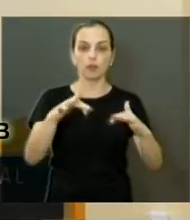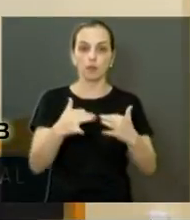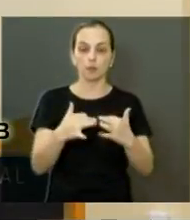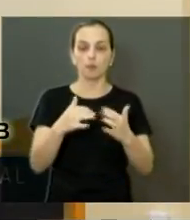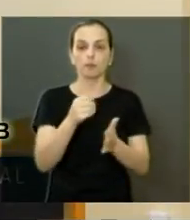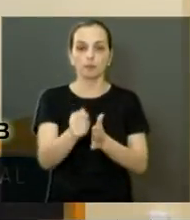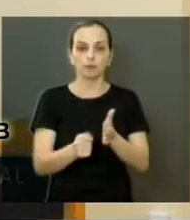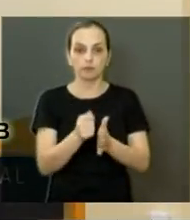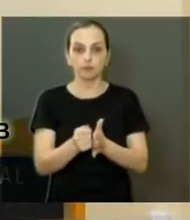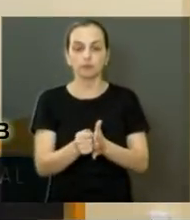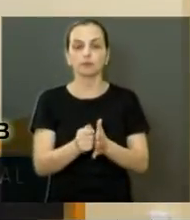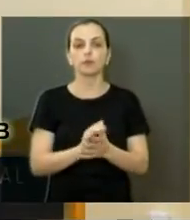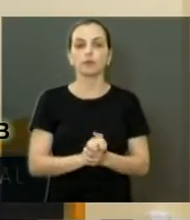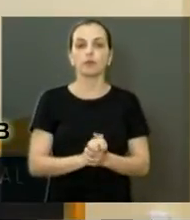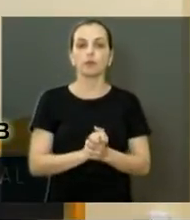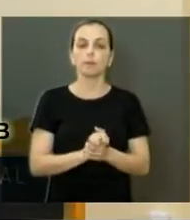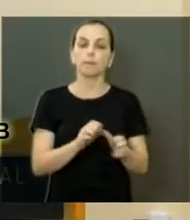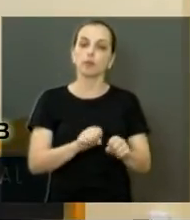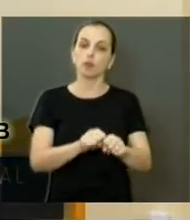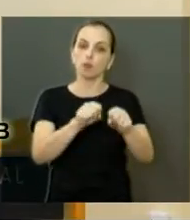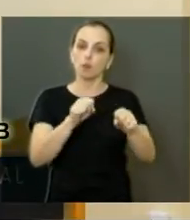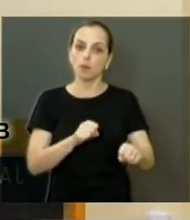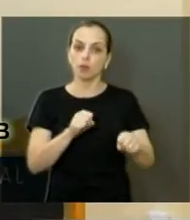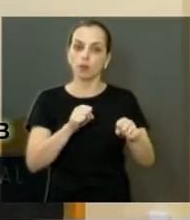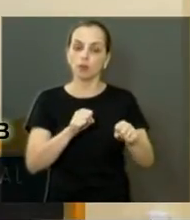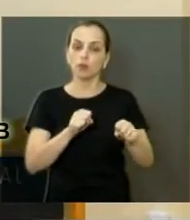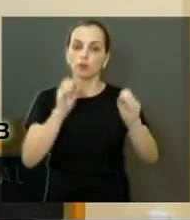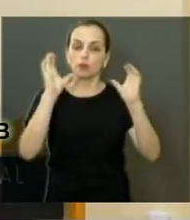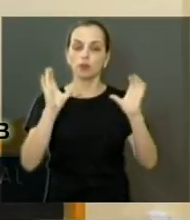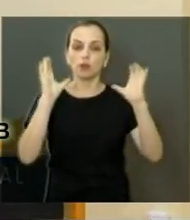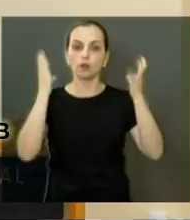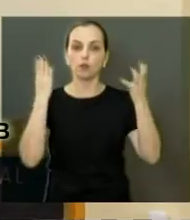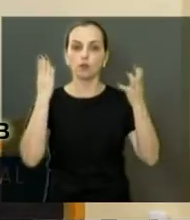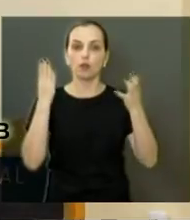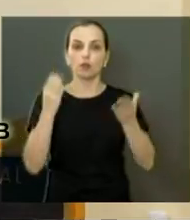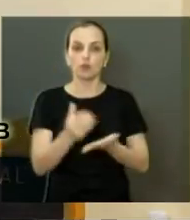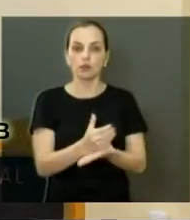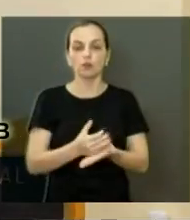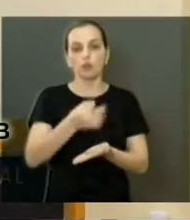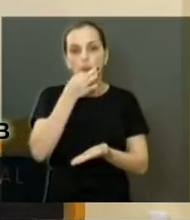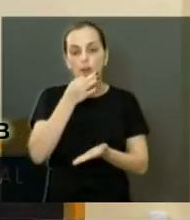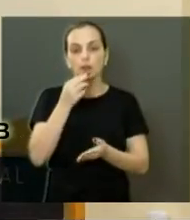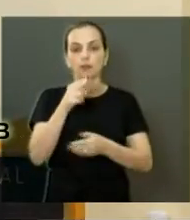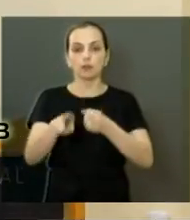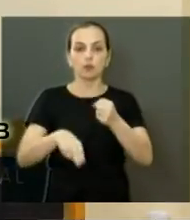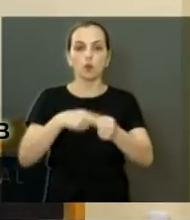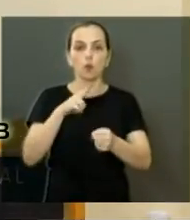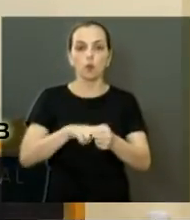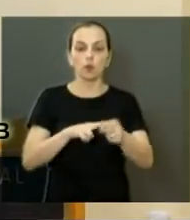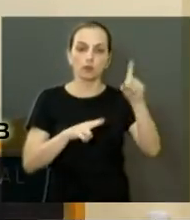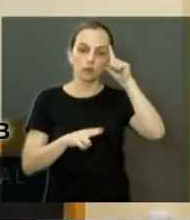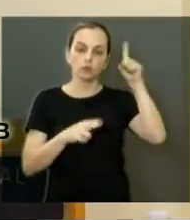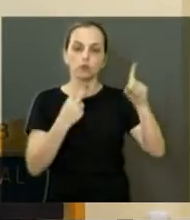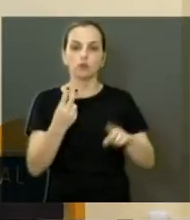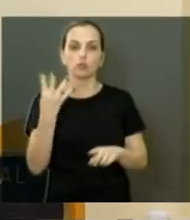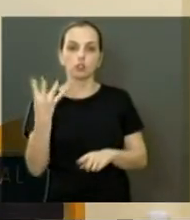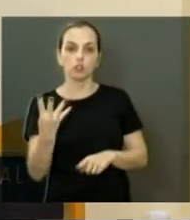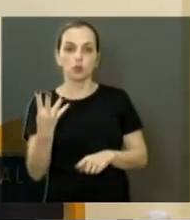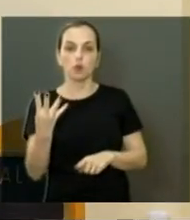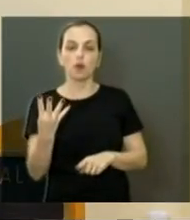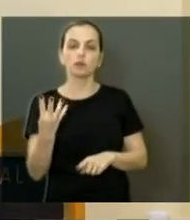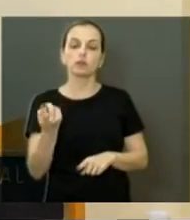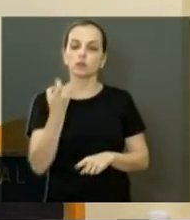da formatura dos alunos da Faculdade de Ciências Farmacêuticas da Unesp, no dia 24, sexta-feira, lá no